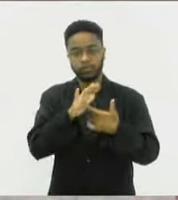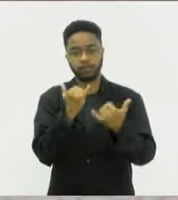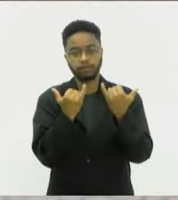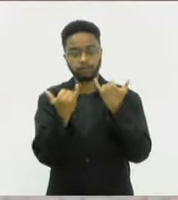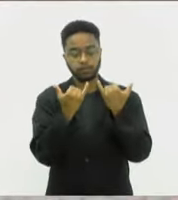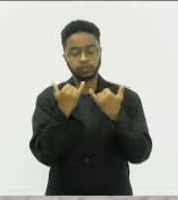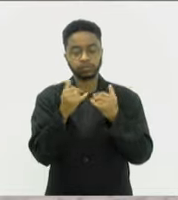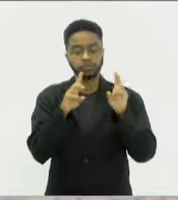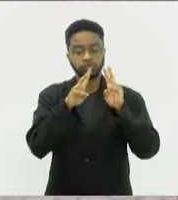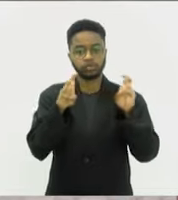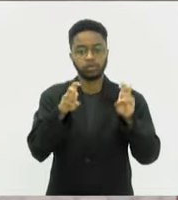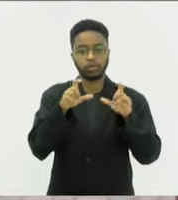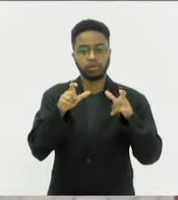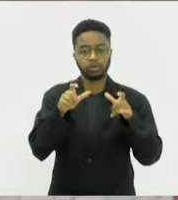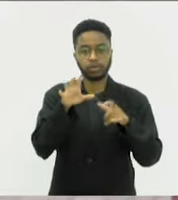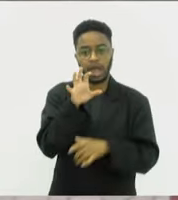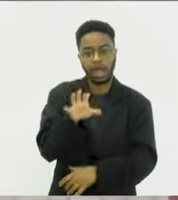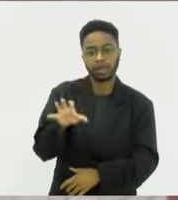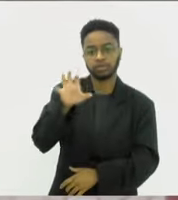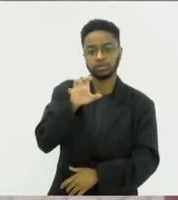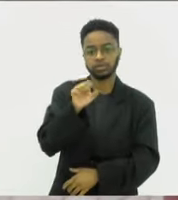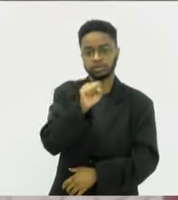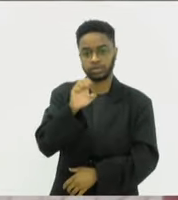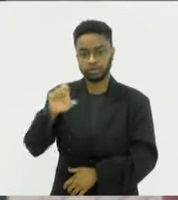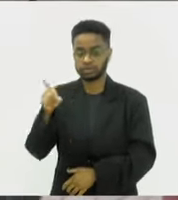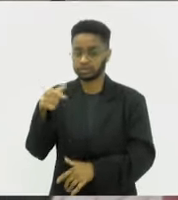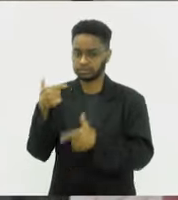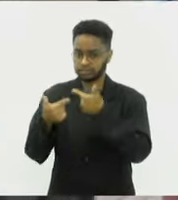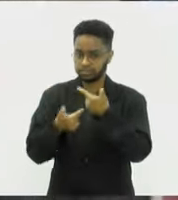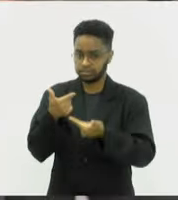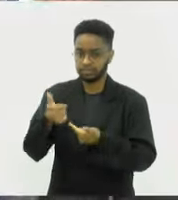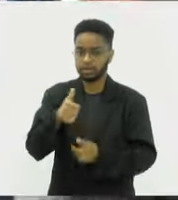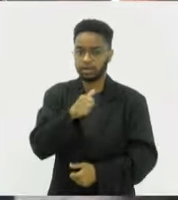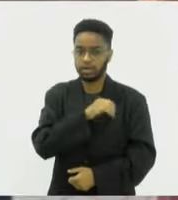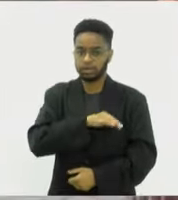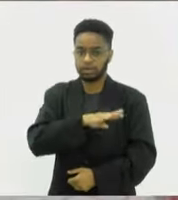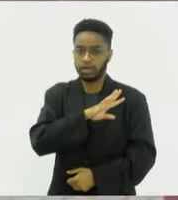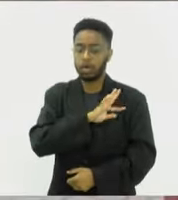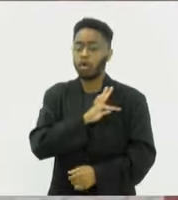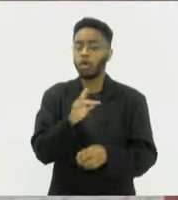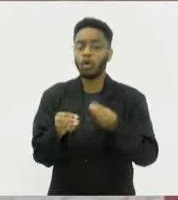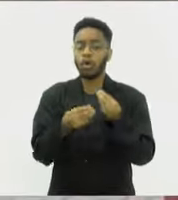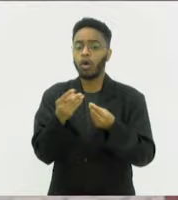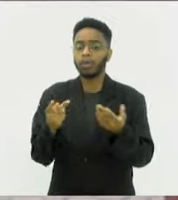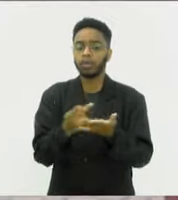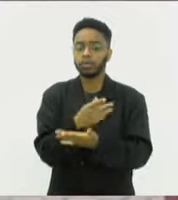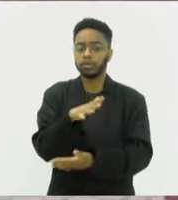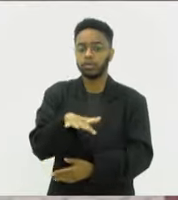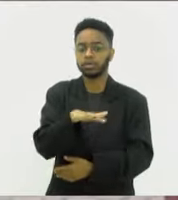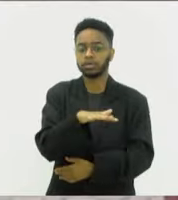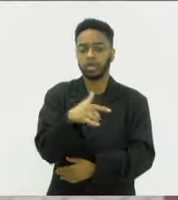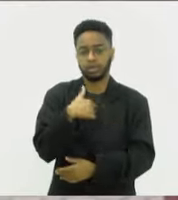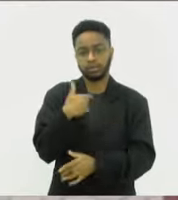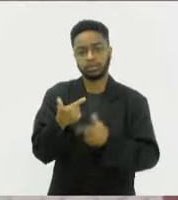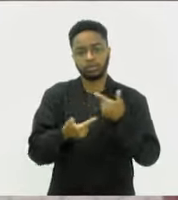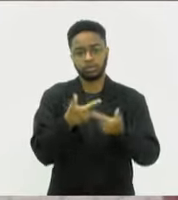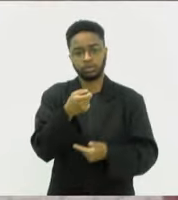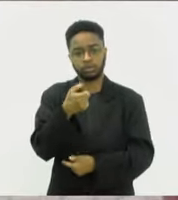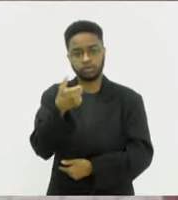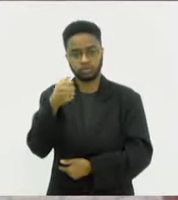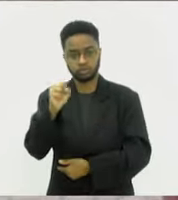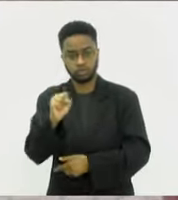principalmente do Rio de Janeiro, e você atua na Baixada Fluminense. Como é que é o cenário lá naquela região? Eu atuei lá em